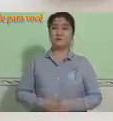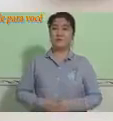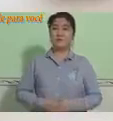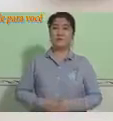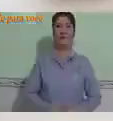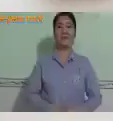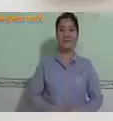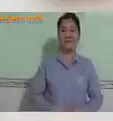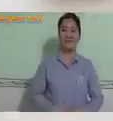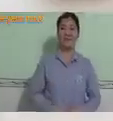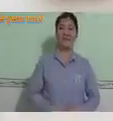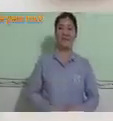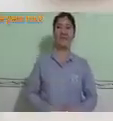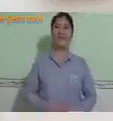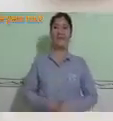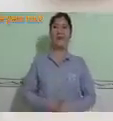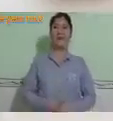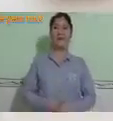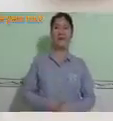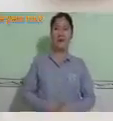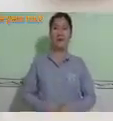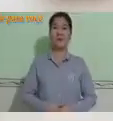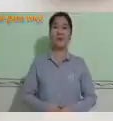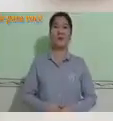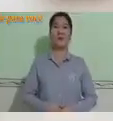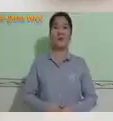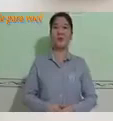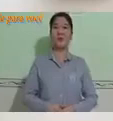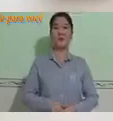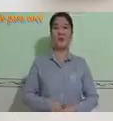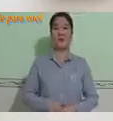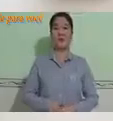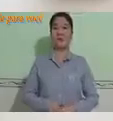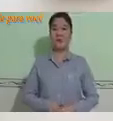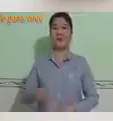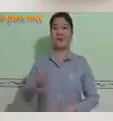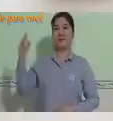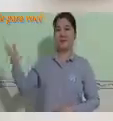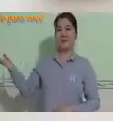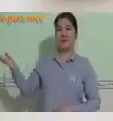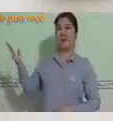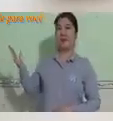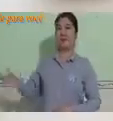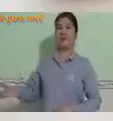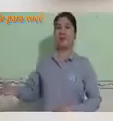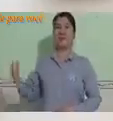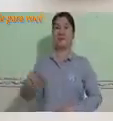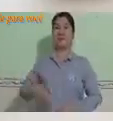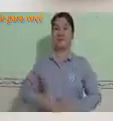à conclusão de que pode ser a fadiga crônica, que é mais comum, ou a síndrome da fadiga crônica.